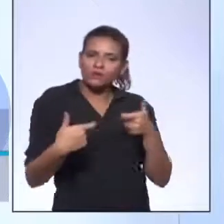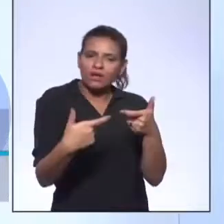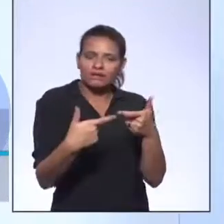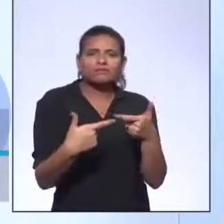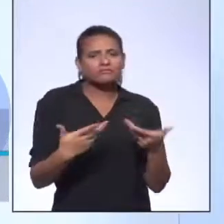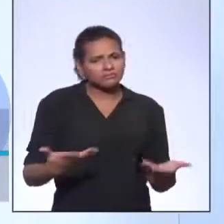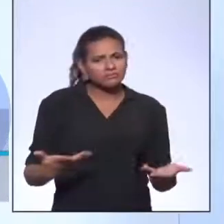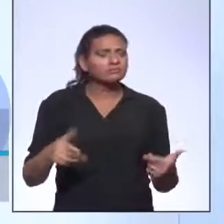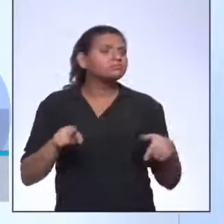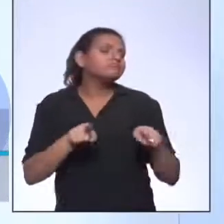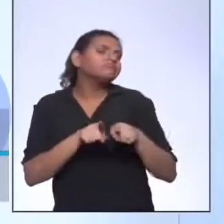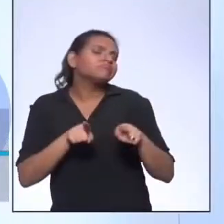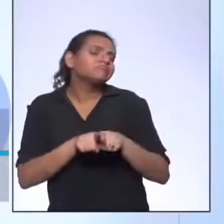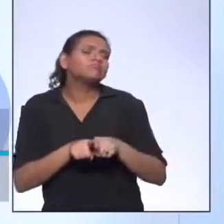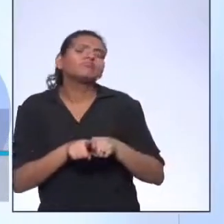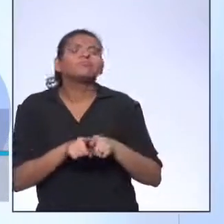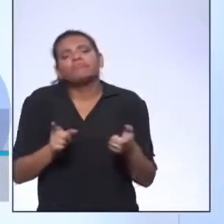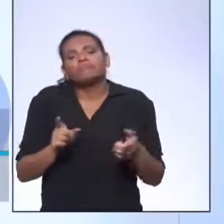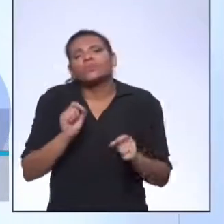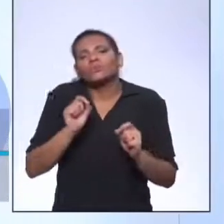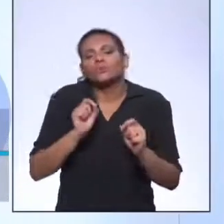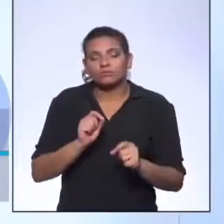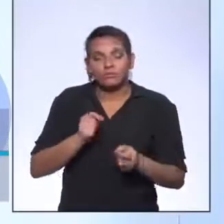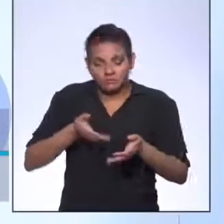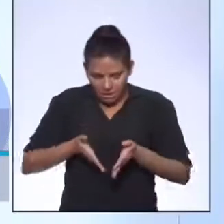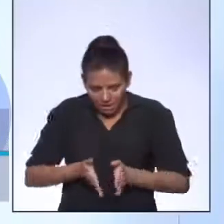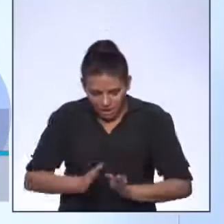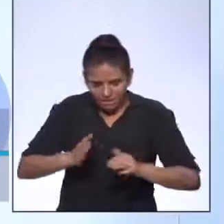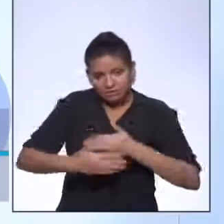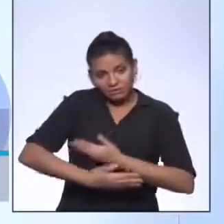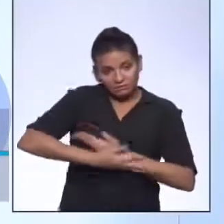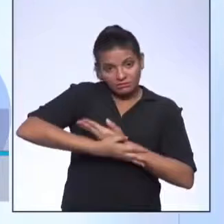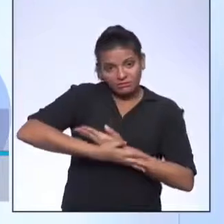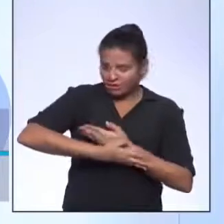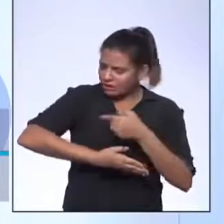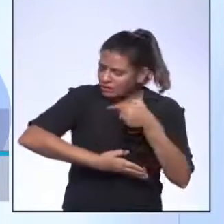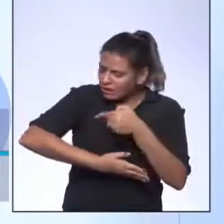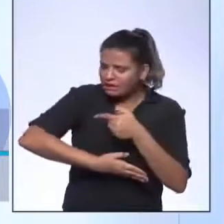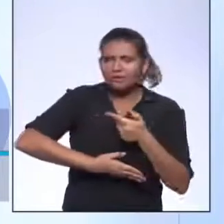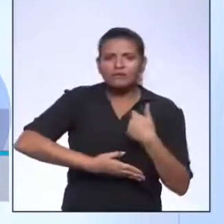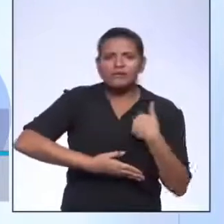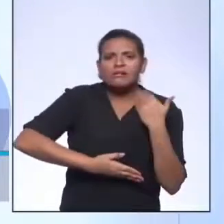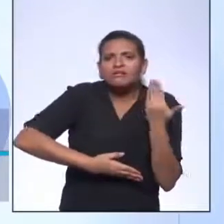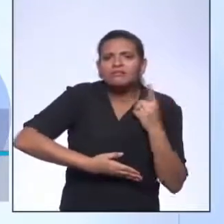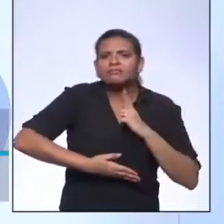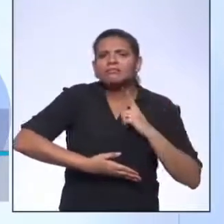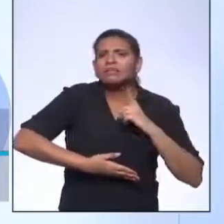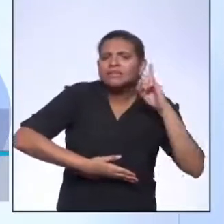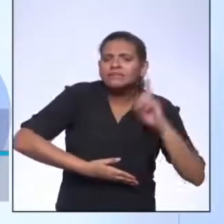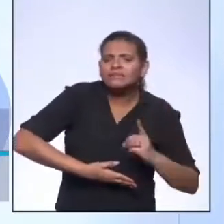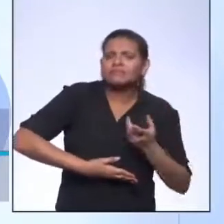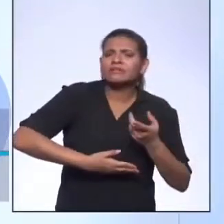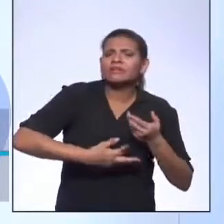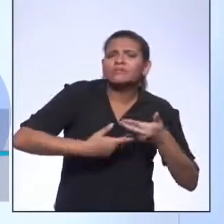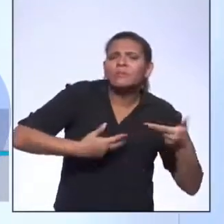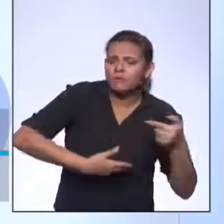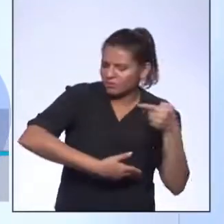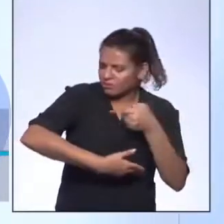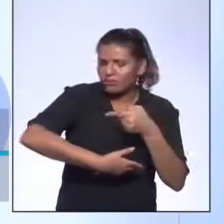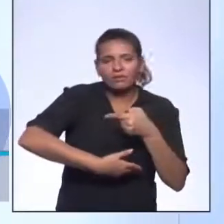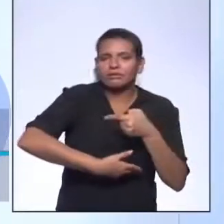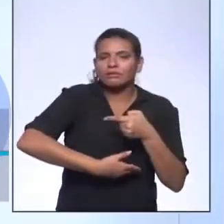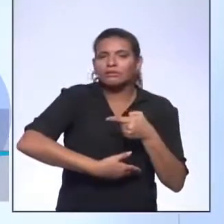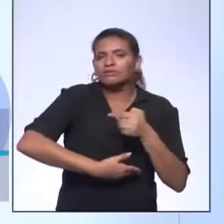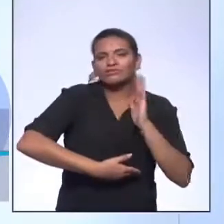ele tivesse alguma deficiência que não permitisse que ele fosse um guerreiro, aquela criança era sacrificada.